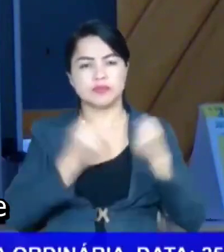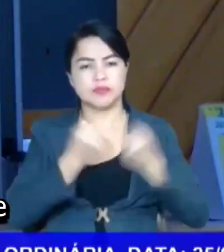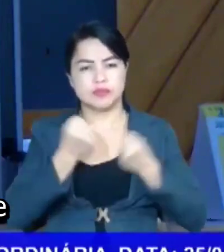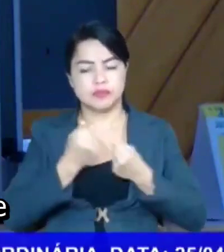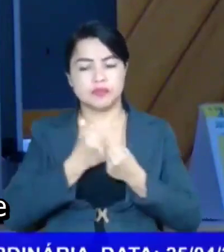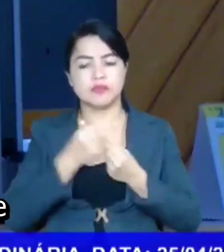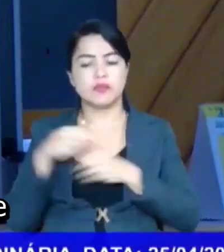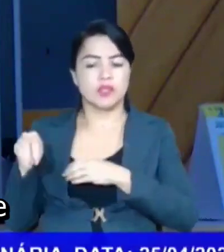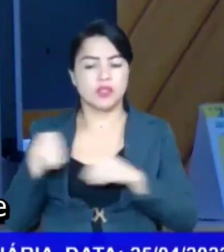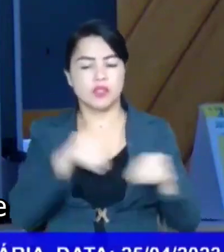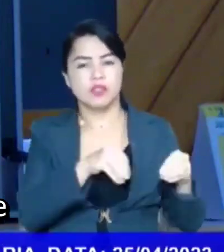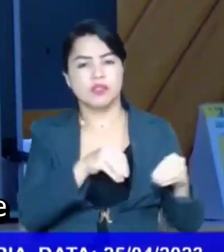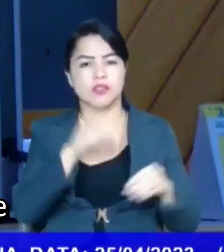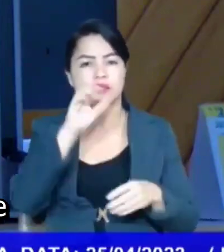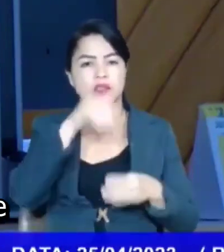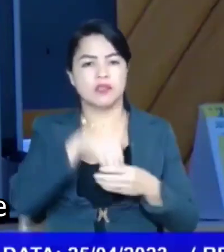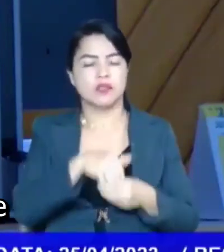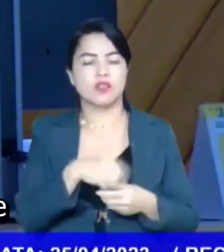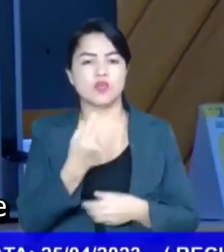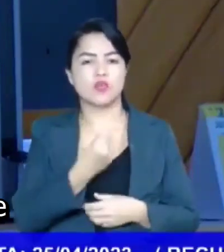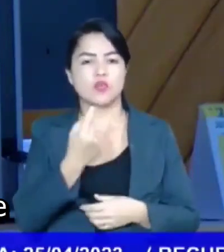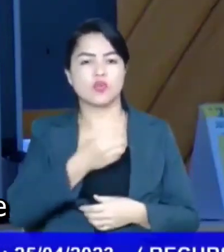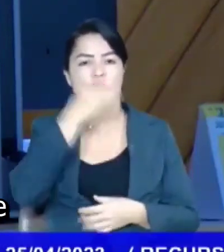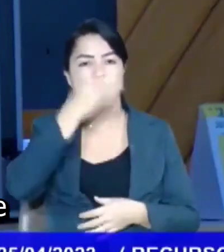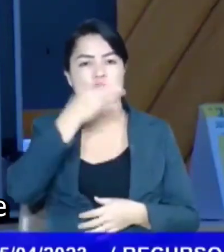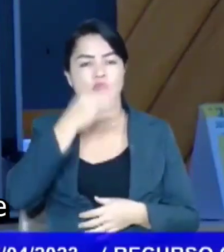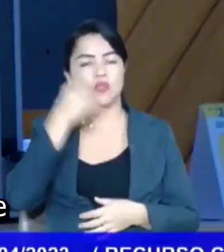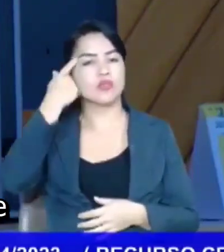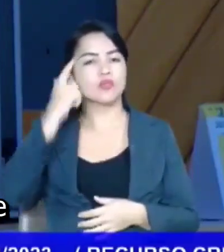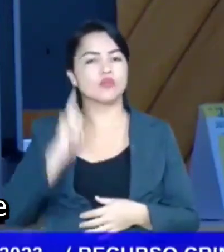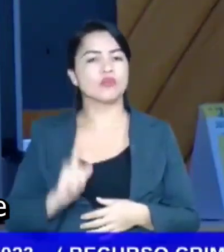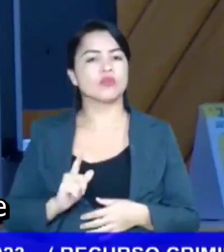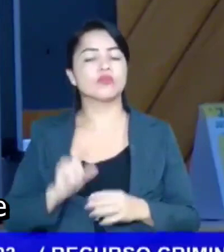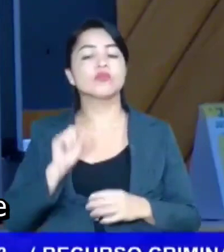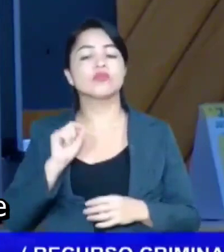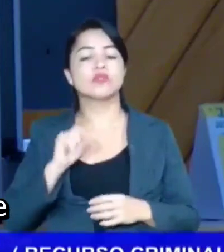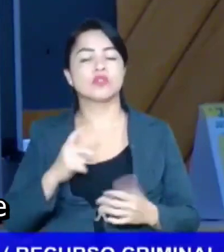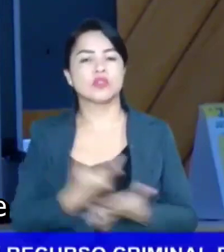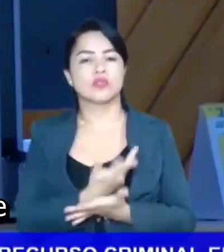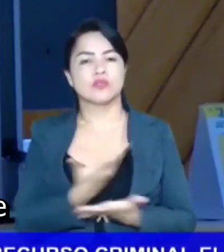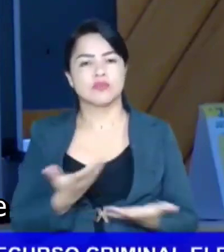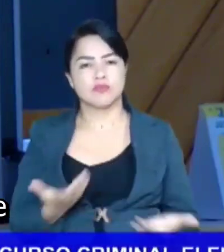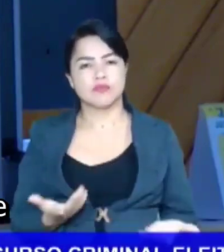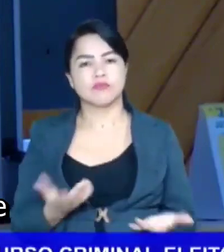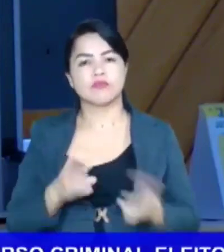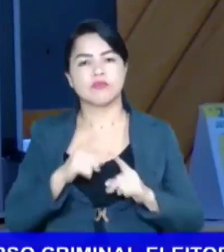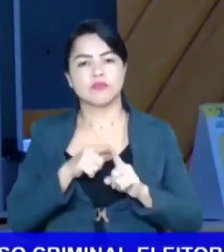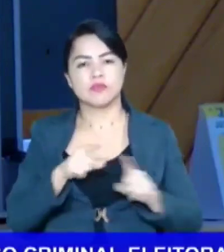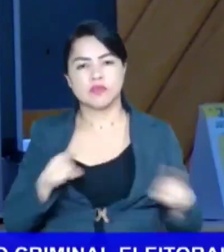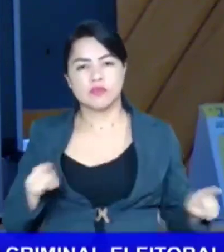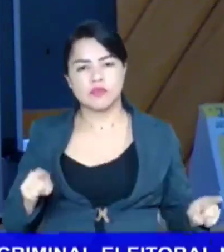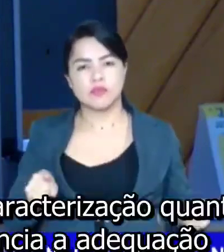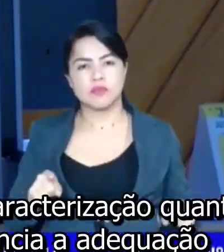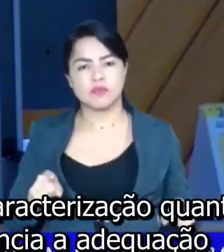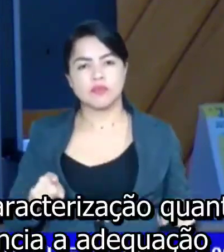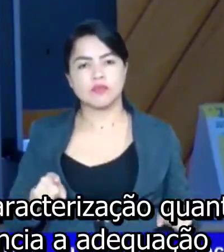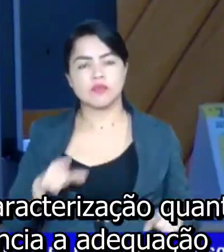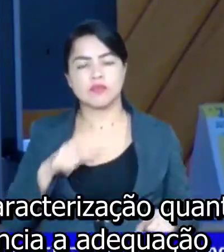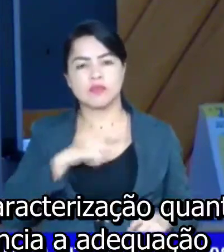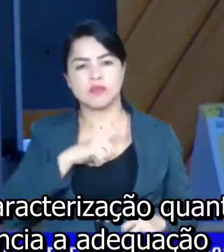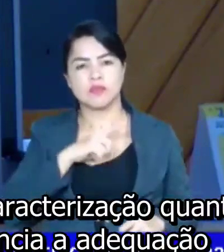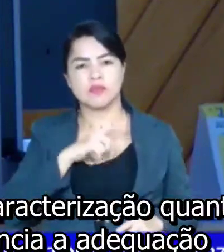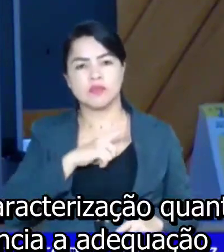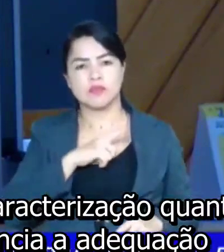palavra, desembargador Carmo Antônio, fazendo leitura na tela do seu celular. O que estava acontecendo. Mas, para